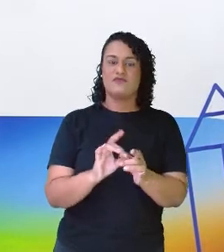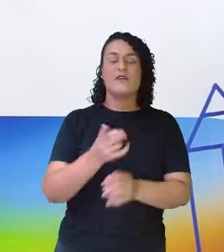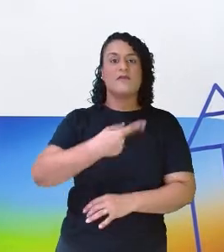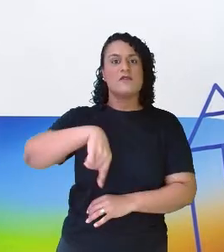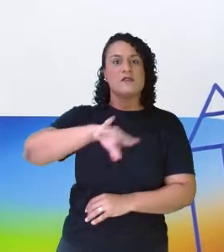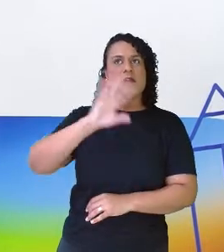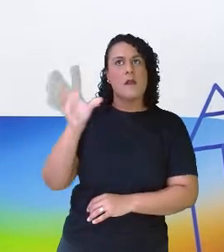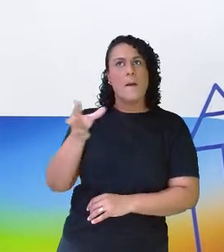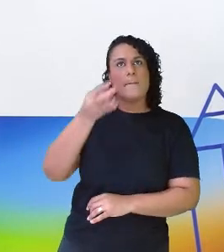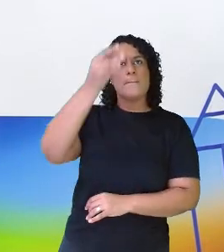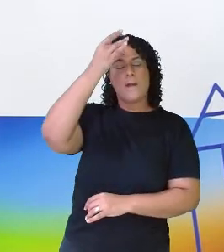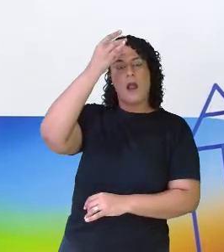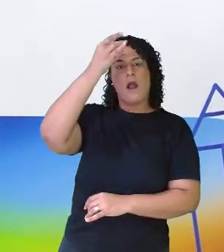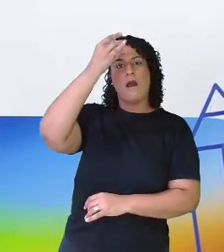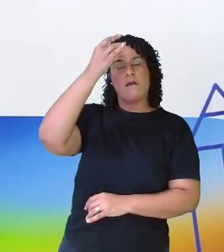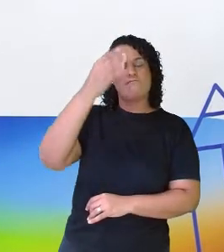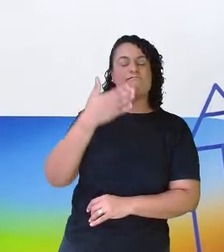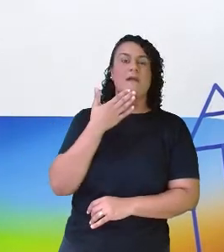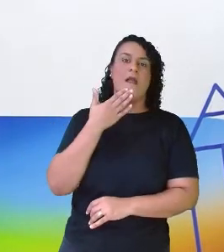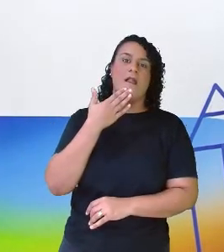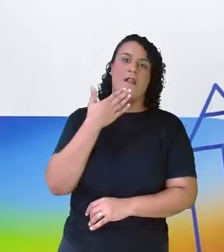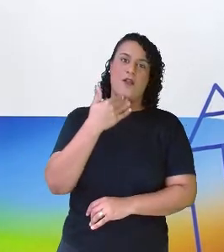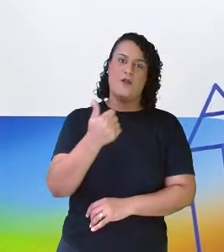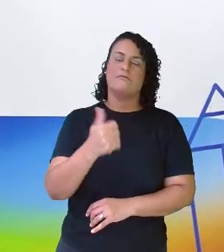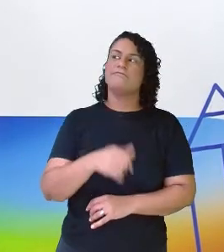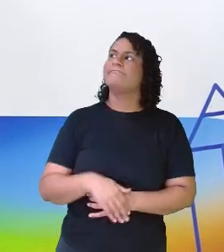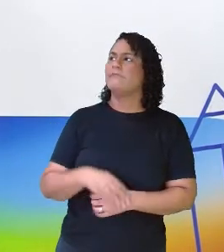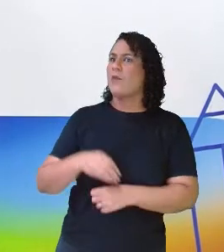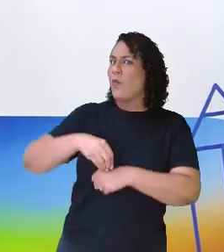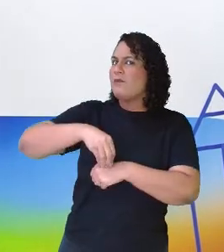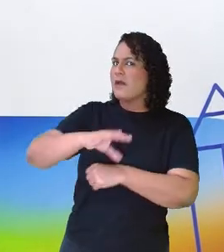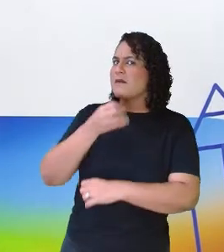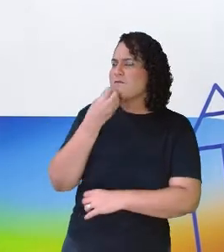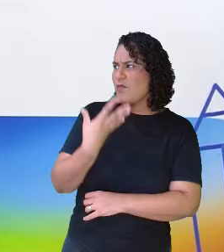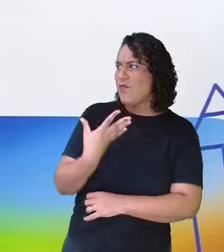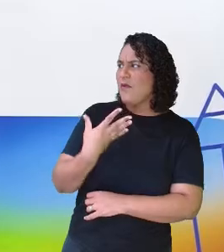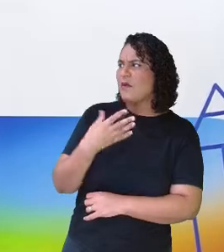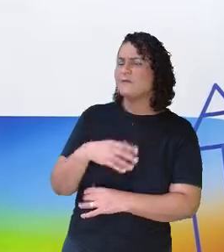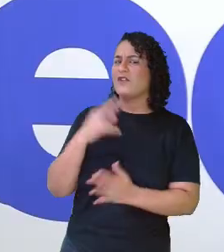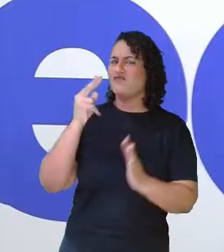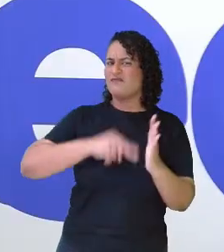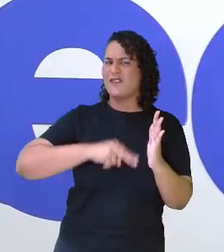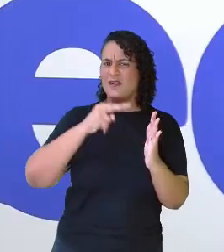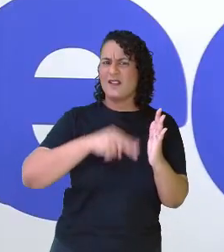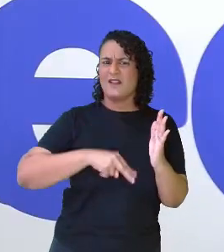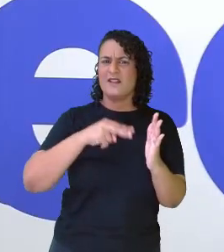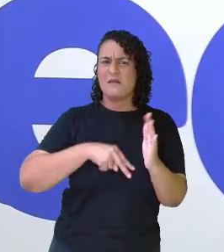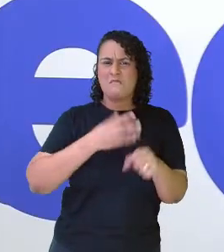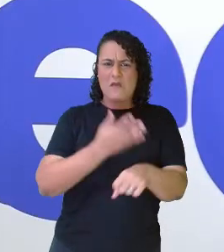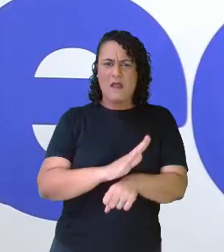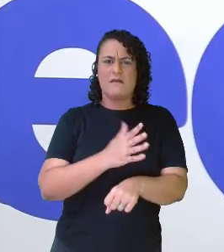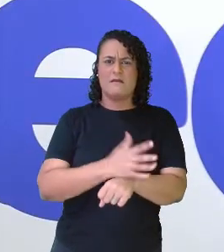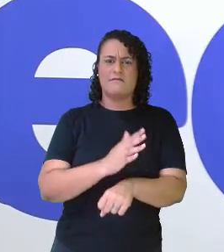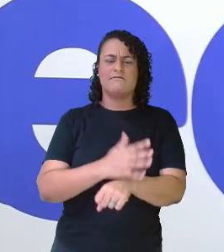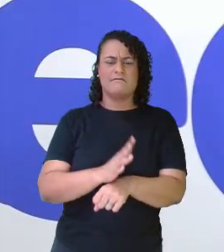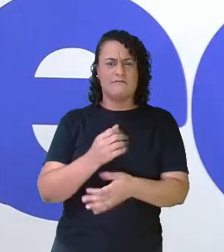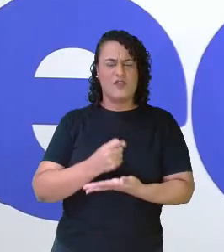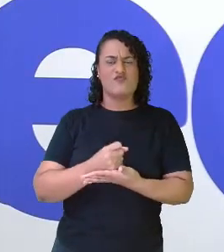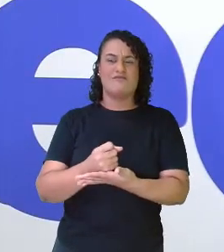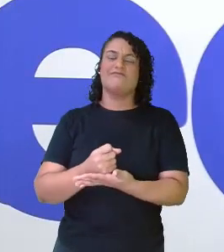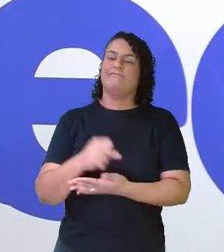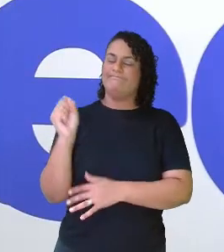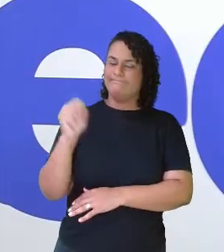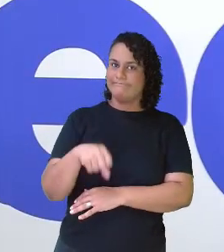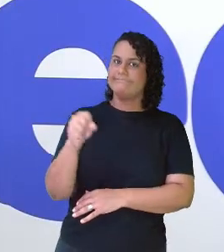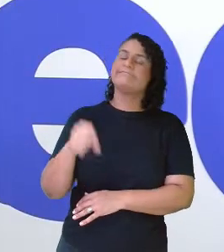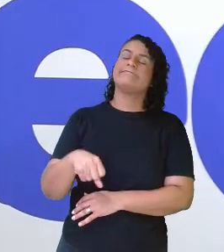significado daquela palavra. É uma boa dica, não é, professora Márcia, a gente ler Ler ajuda, não é? Com certeza. Ler até porque às vezes